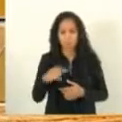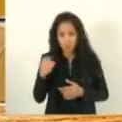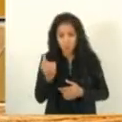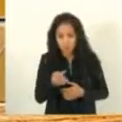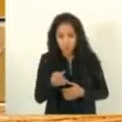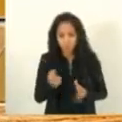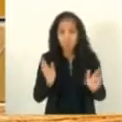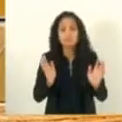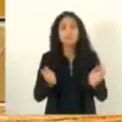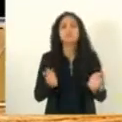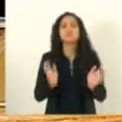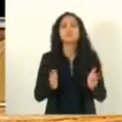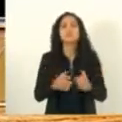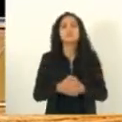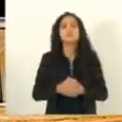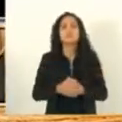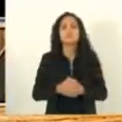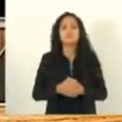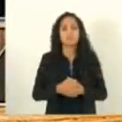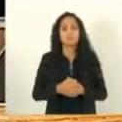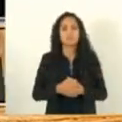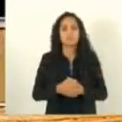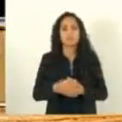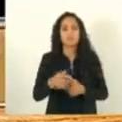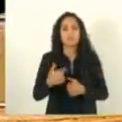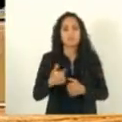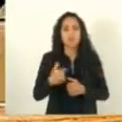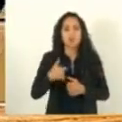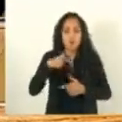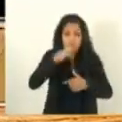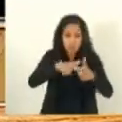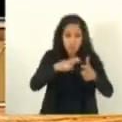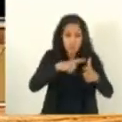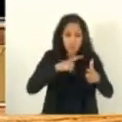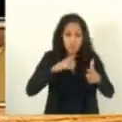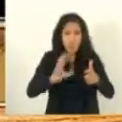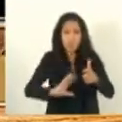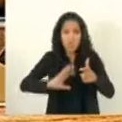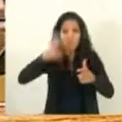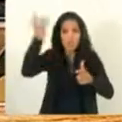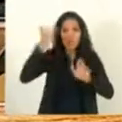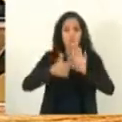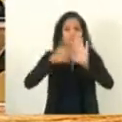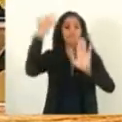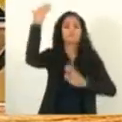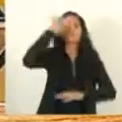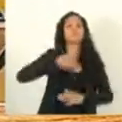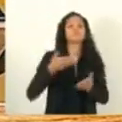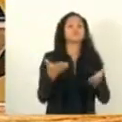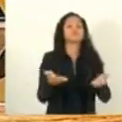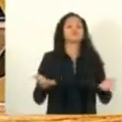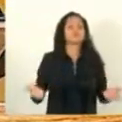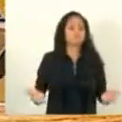Nós fomos, a gente mata a cobra e mostra o pau. Nós fomos